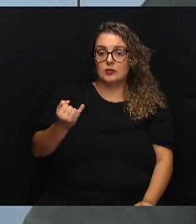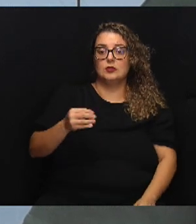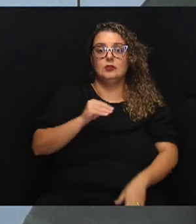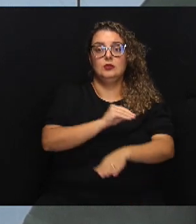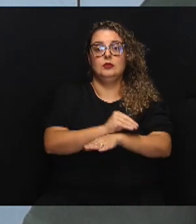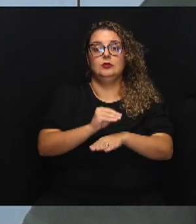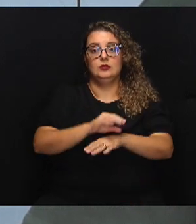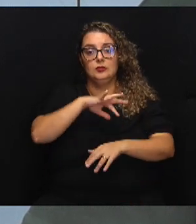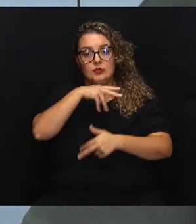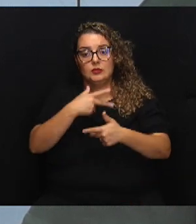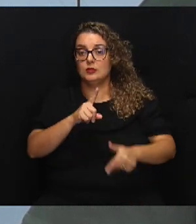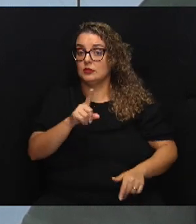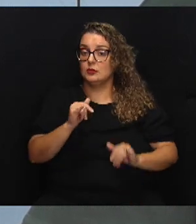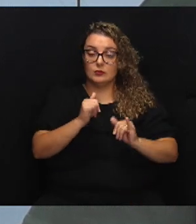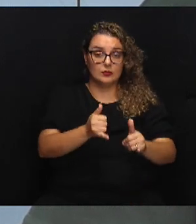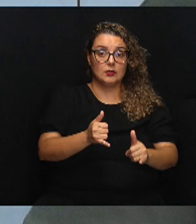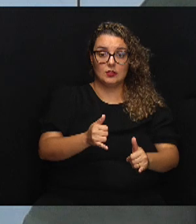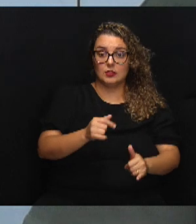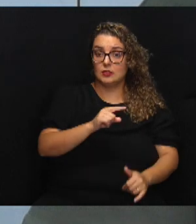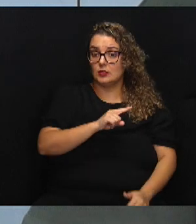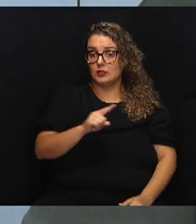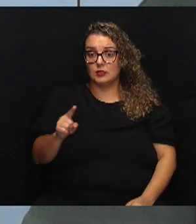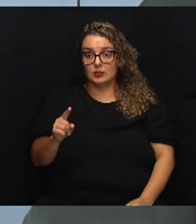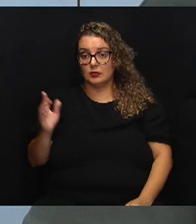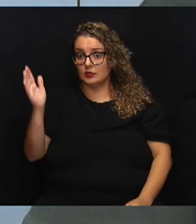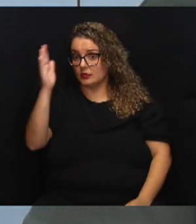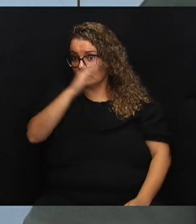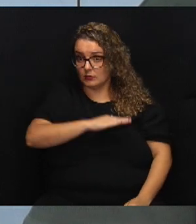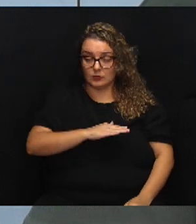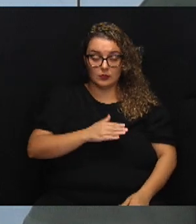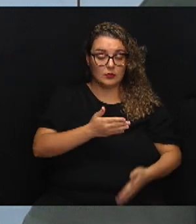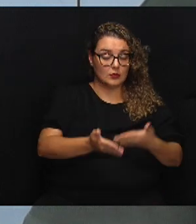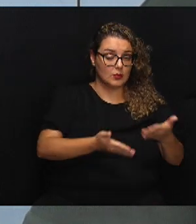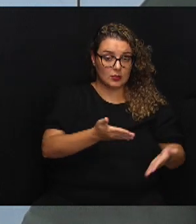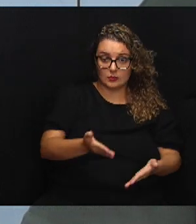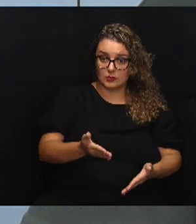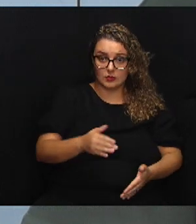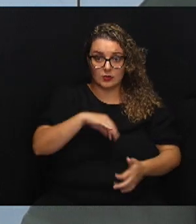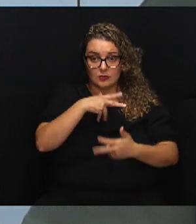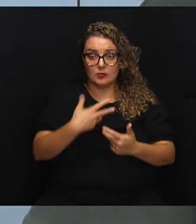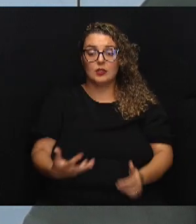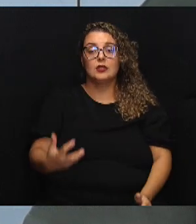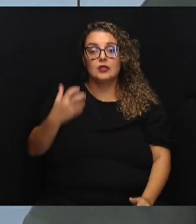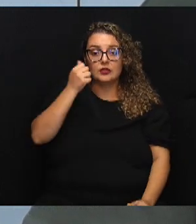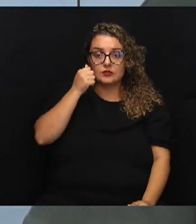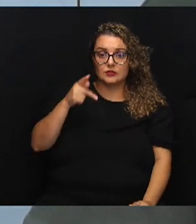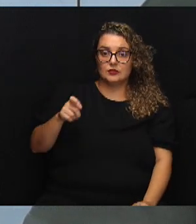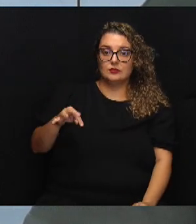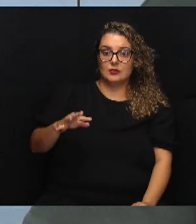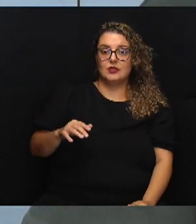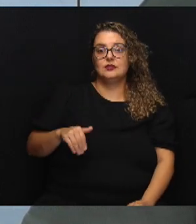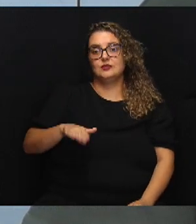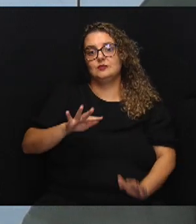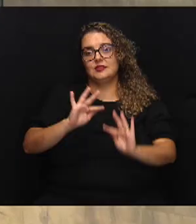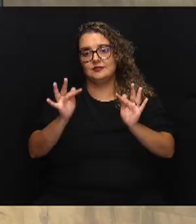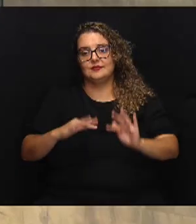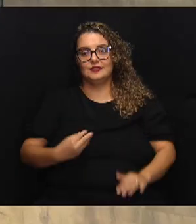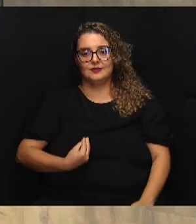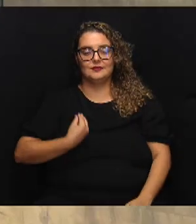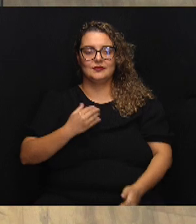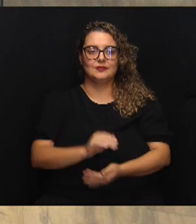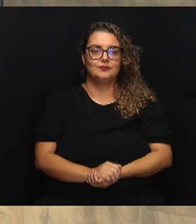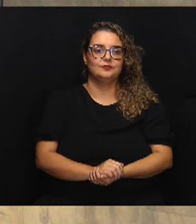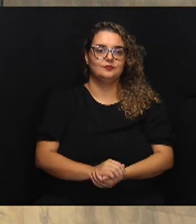animais, não abandone, não cometa maus tratos e adote um pet e seja mais feliz. Vereador